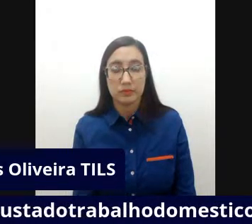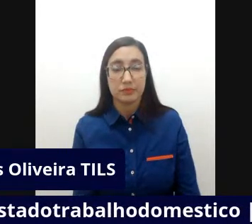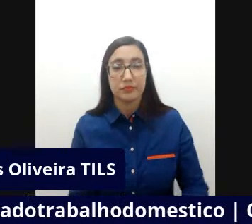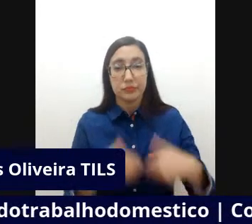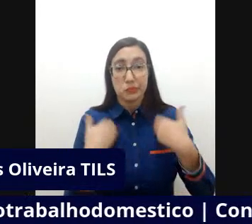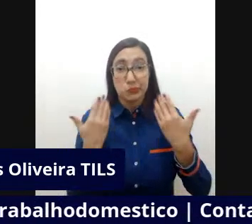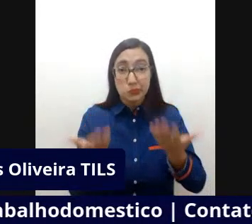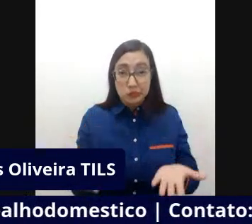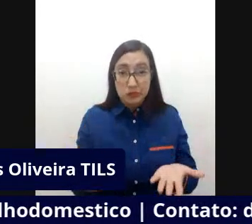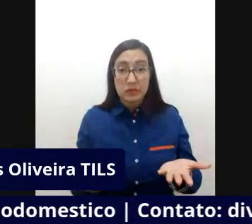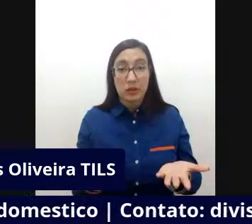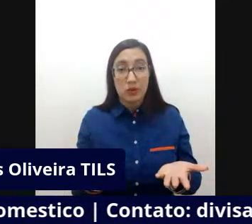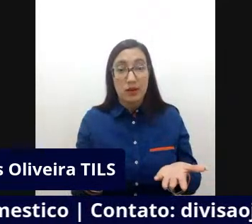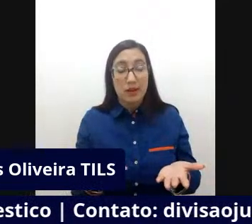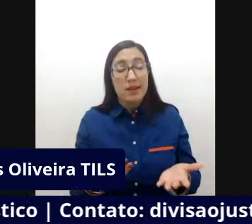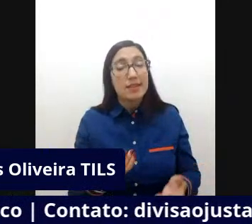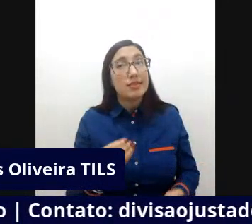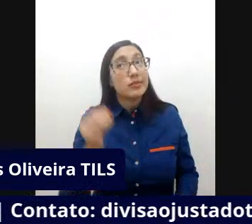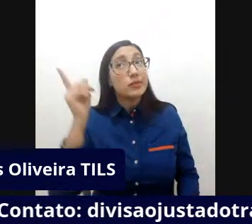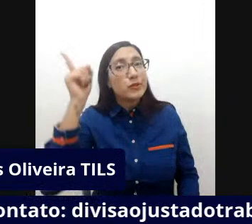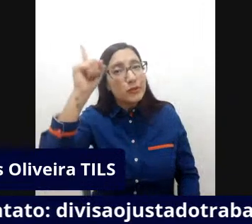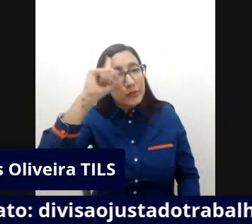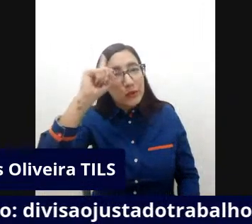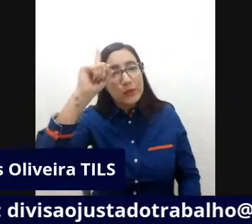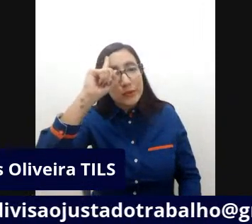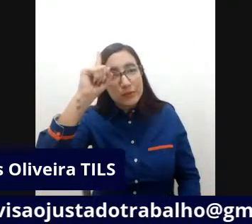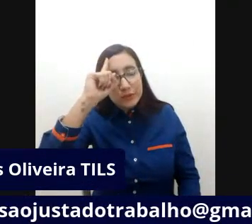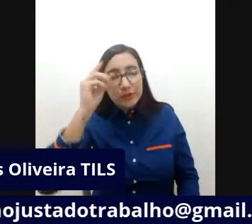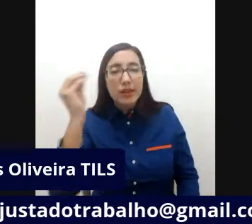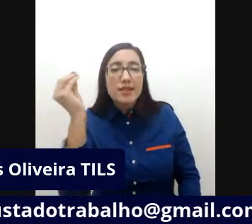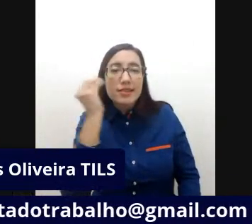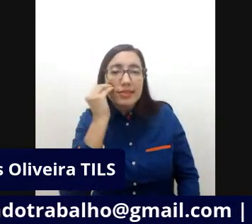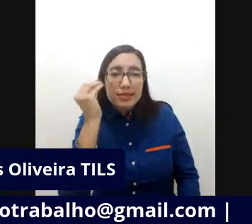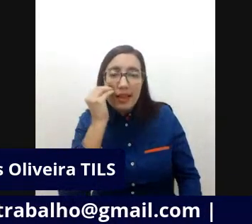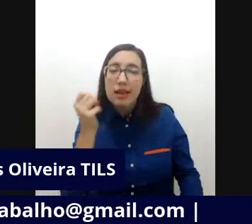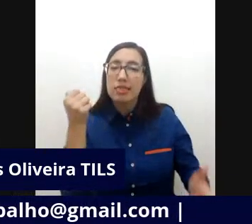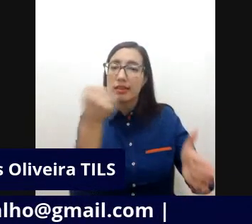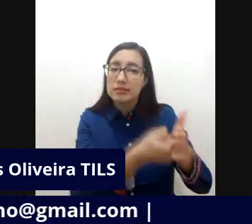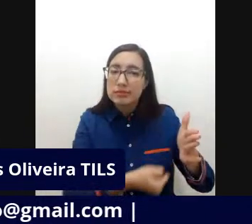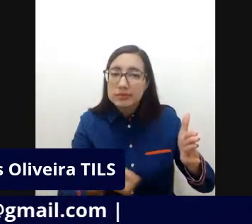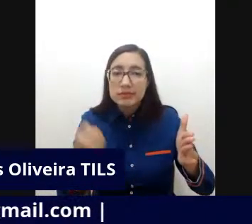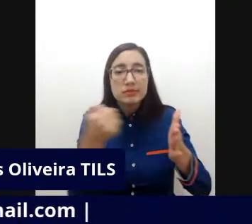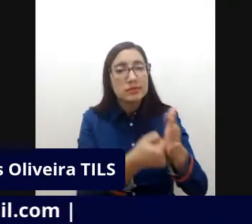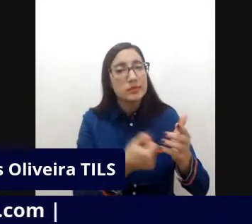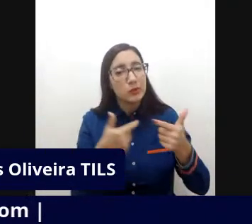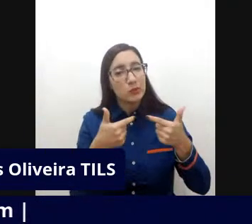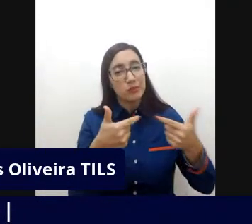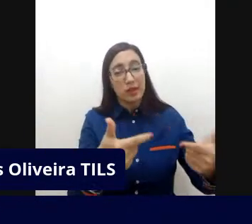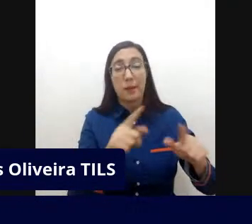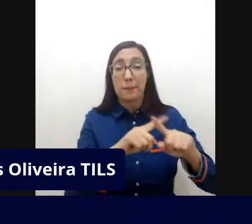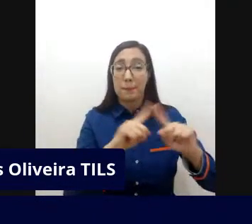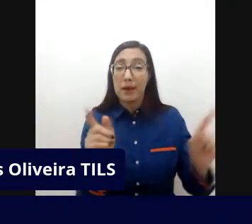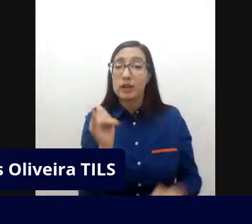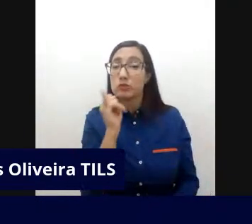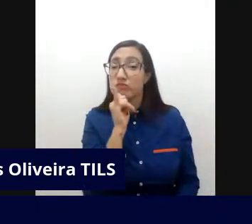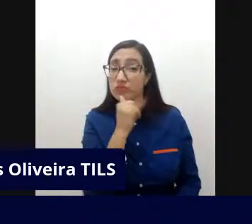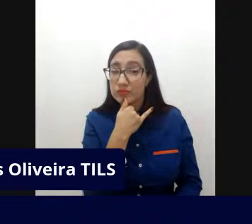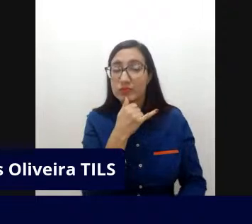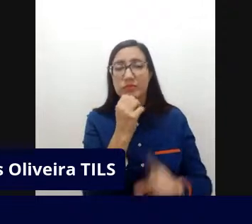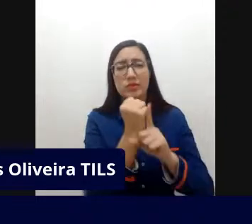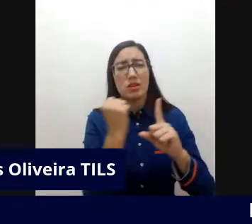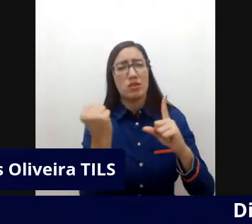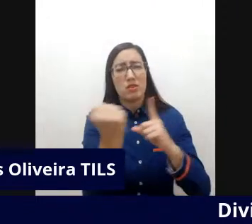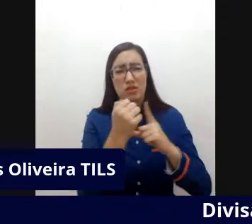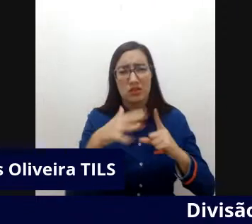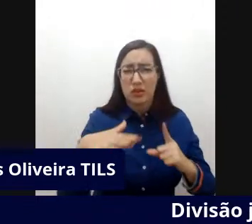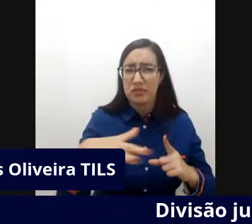mas, infelizmente, a sociedade ainda é muito machista, muito preconceituosa, e a gente